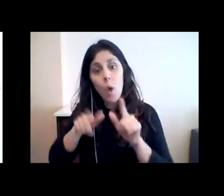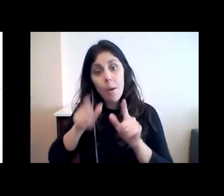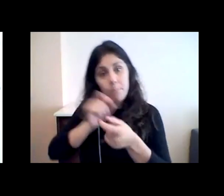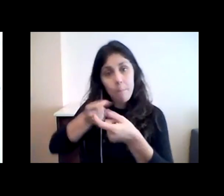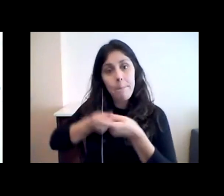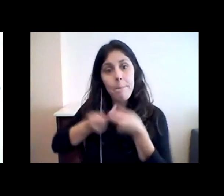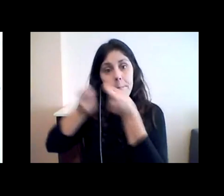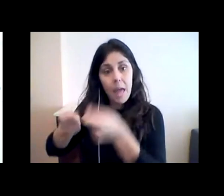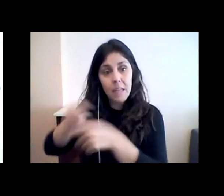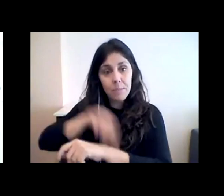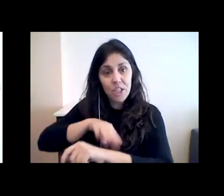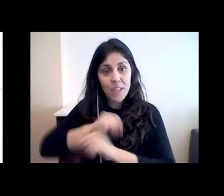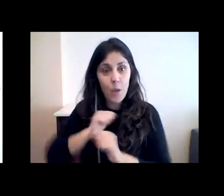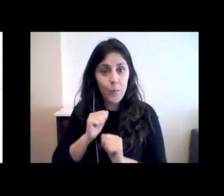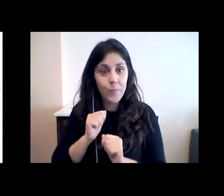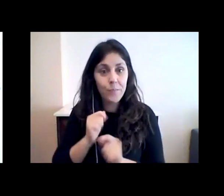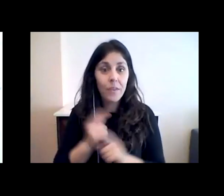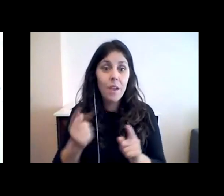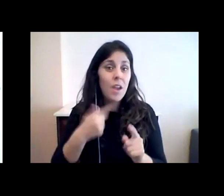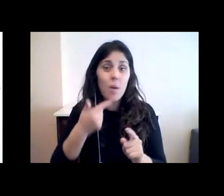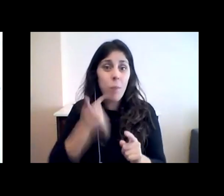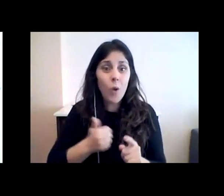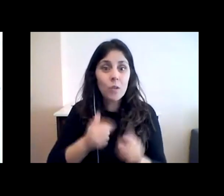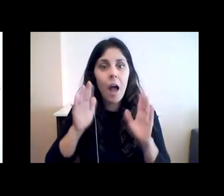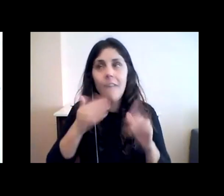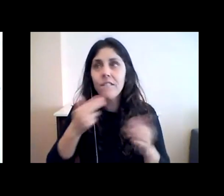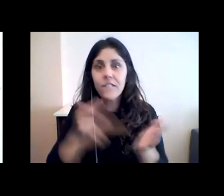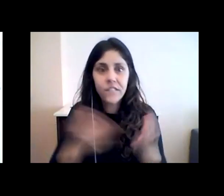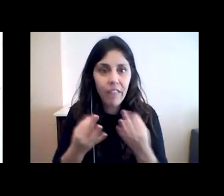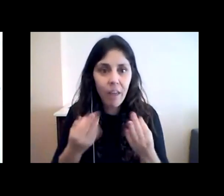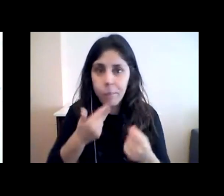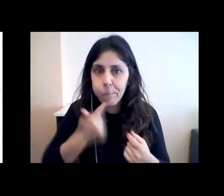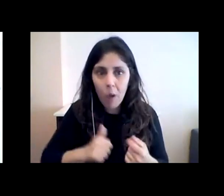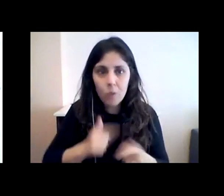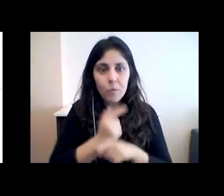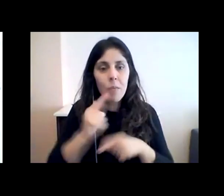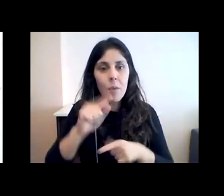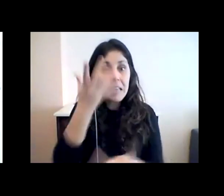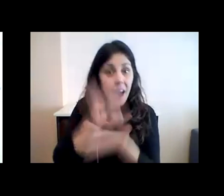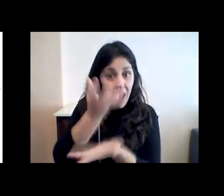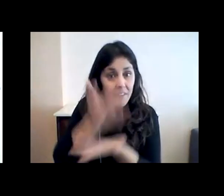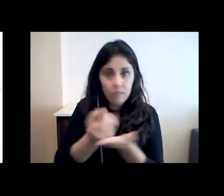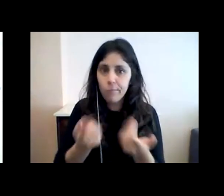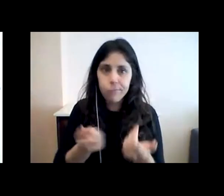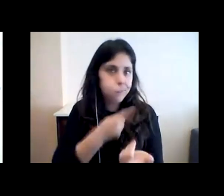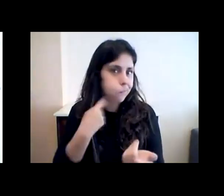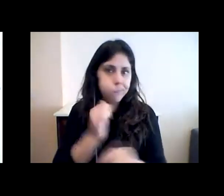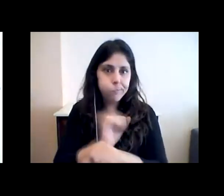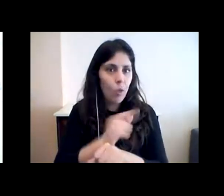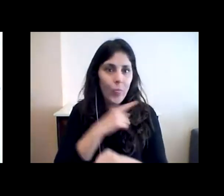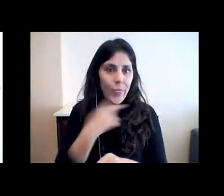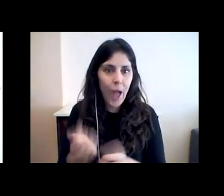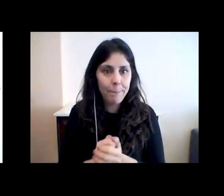Sim. Mas eu não posso fazer isso porque depois perco a gravação. Portanto, não vai ser possível. Ok, então se calhar o que eu ia